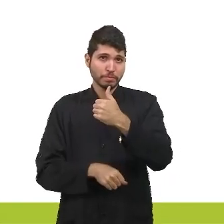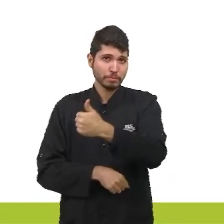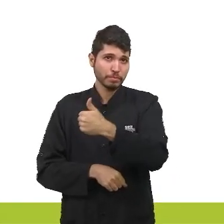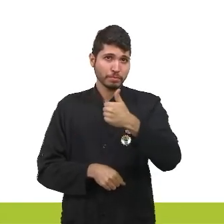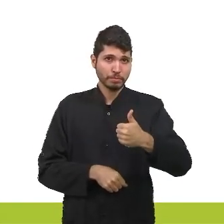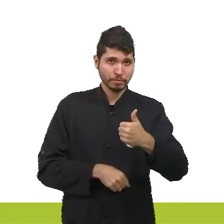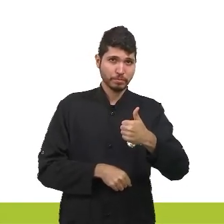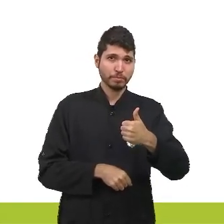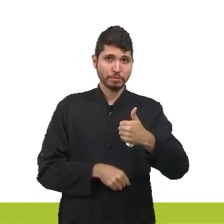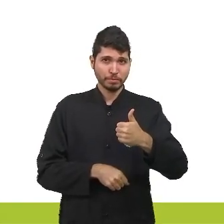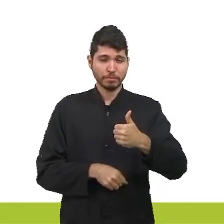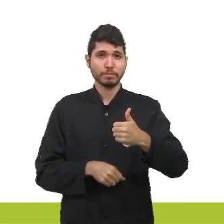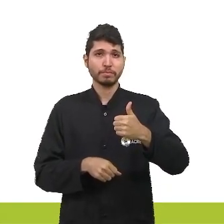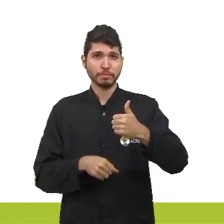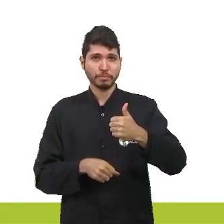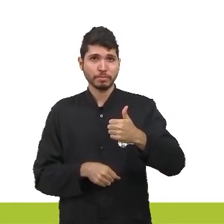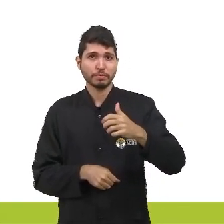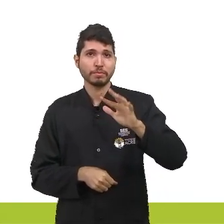Então, 11